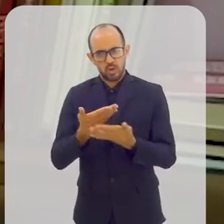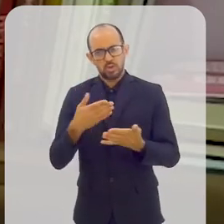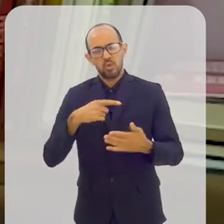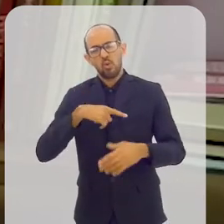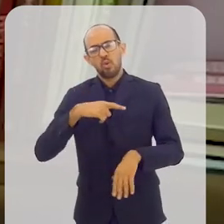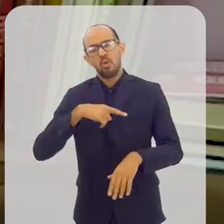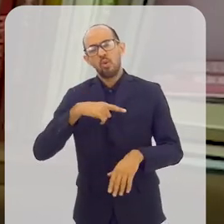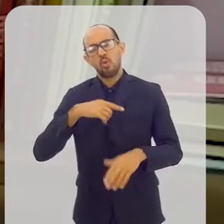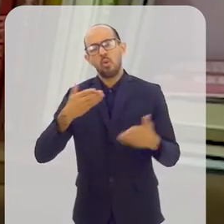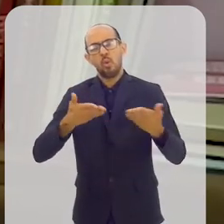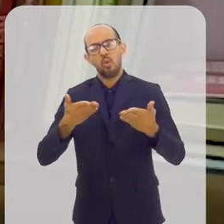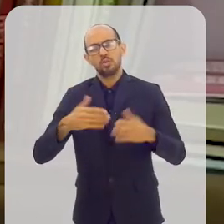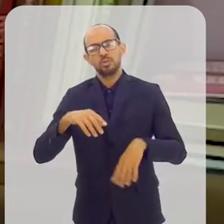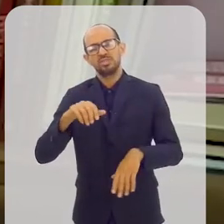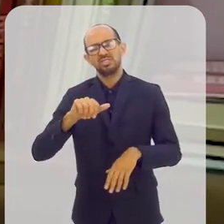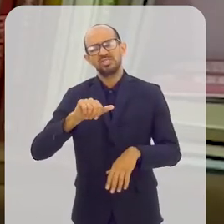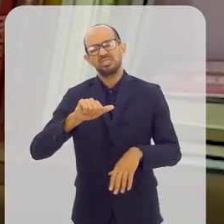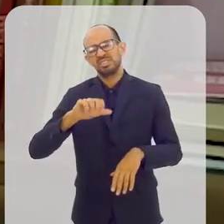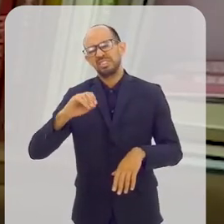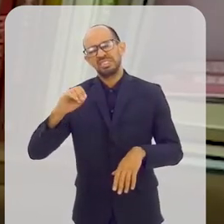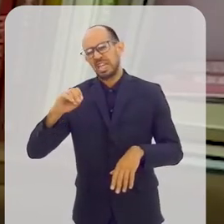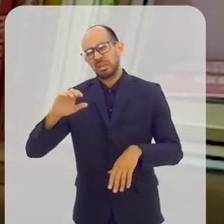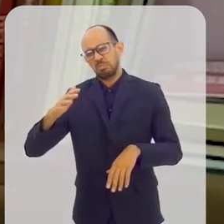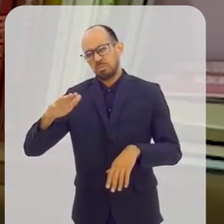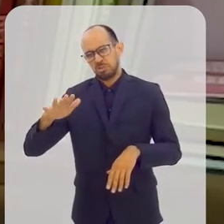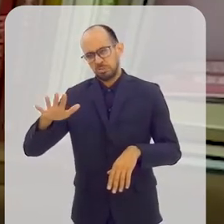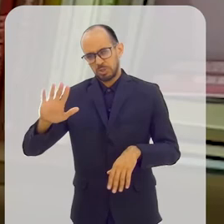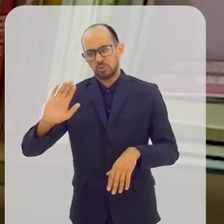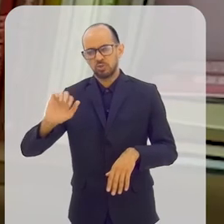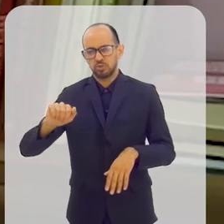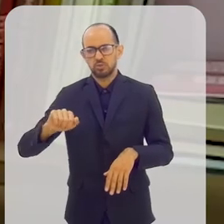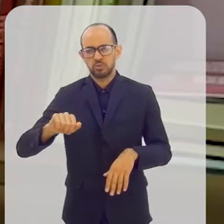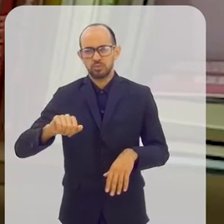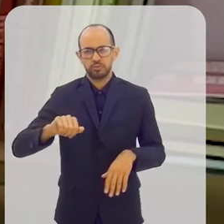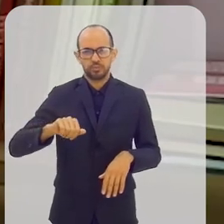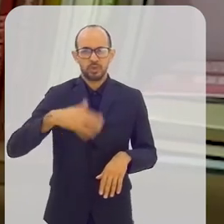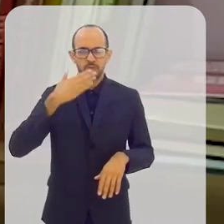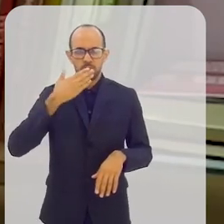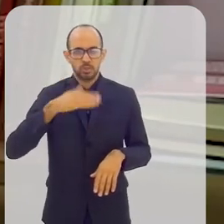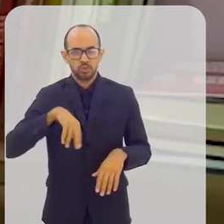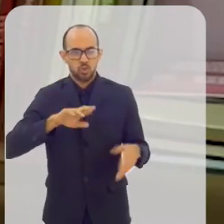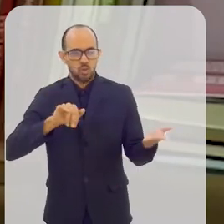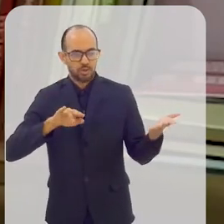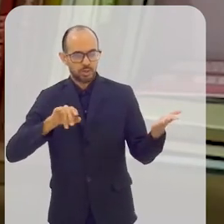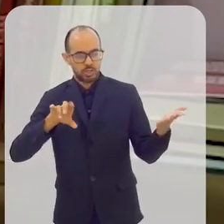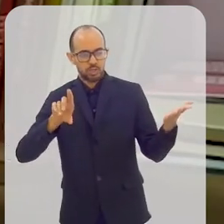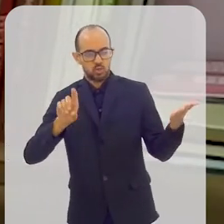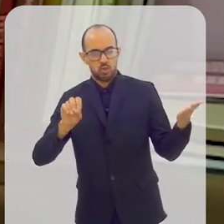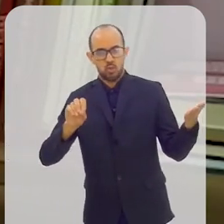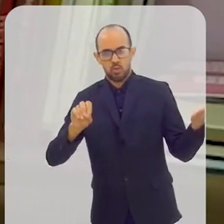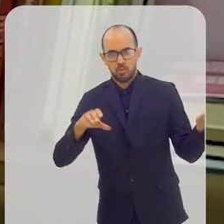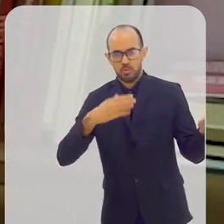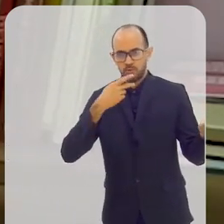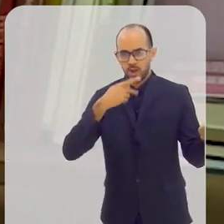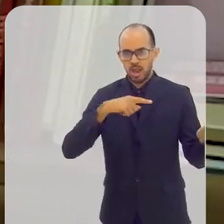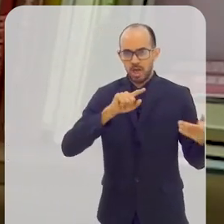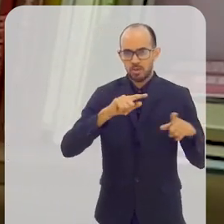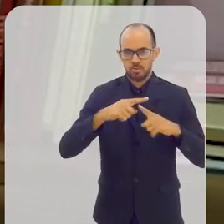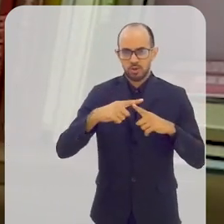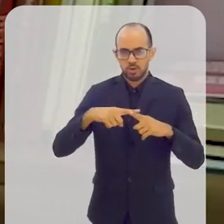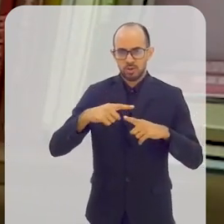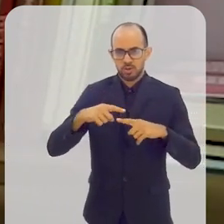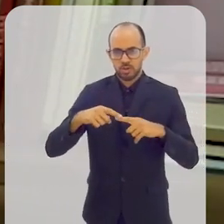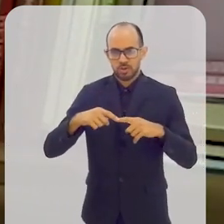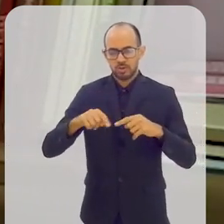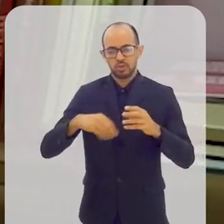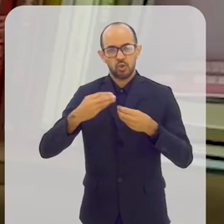E hoje estamos com 100 e poucas escolas. Isso aí causou uma transformação. Mas daí eu vou deixar o Rodrigo falar, porque o